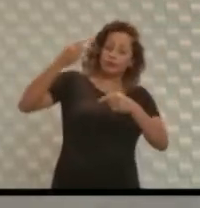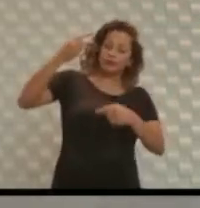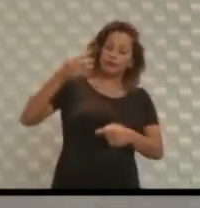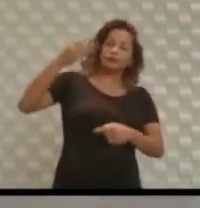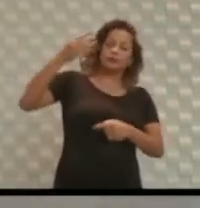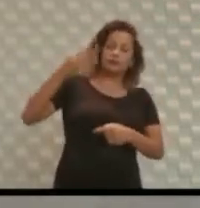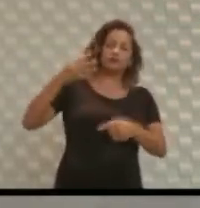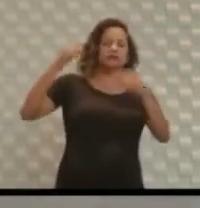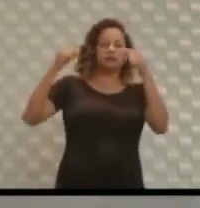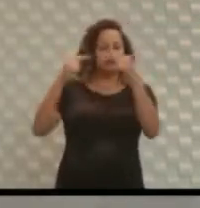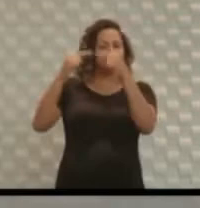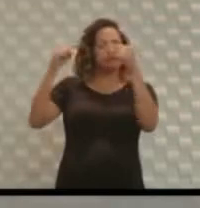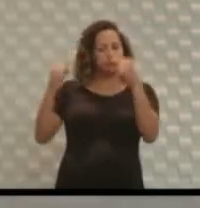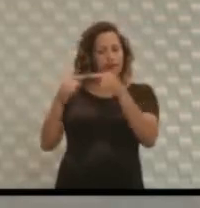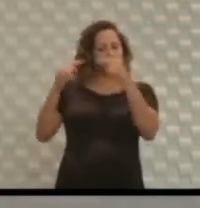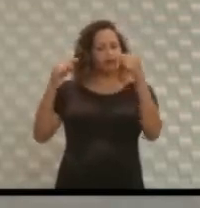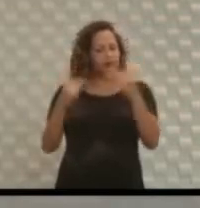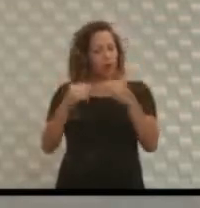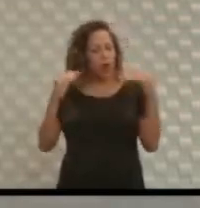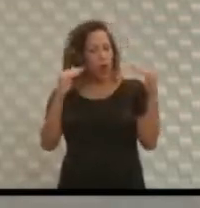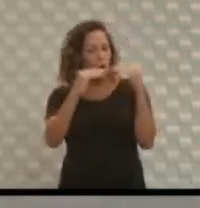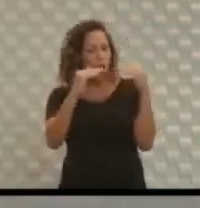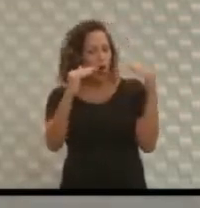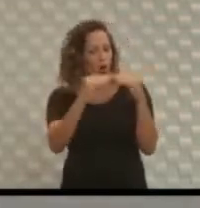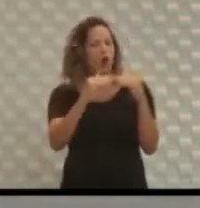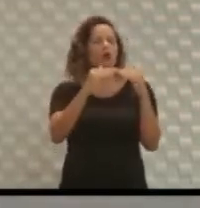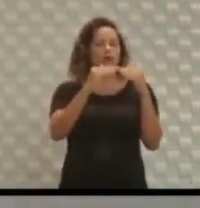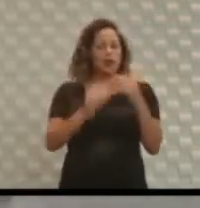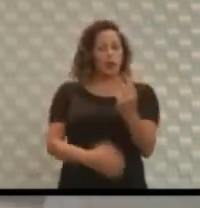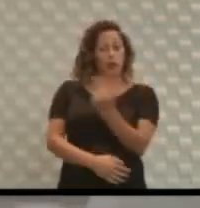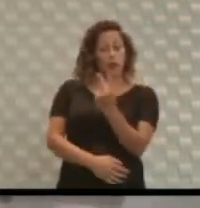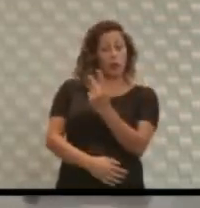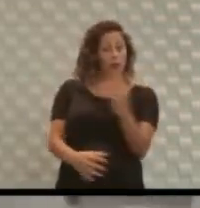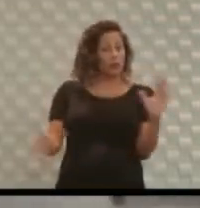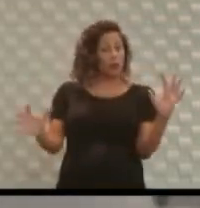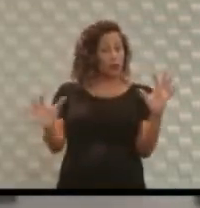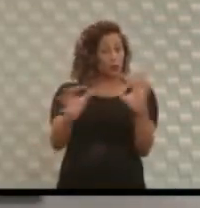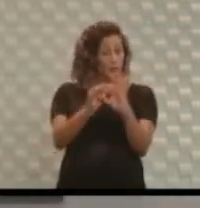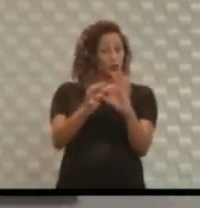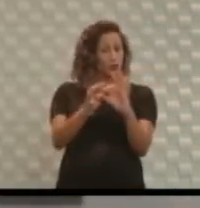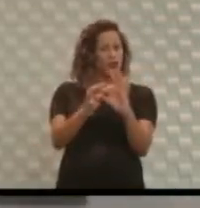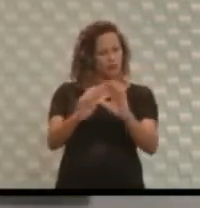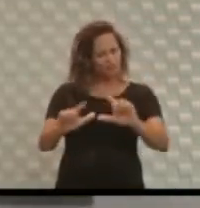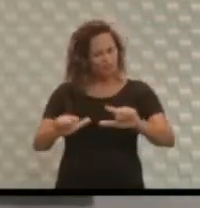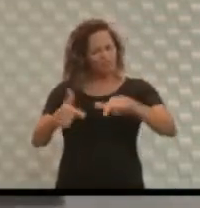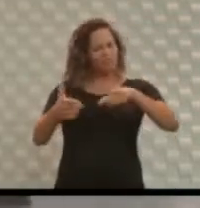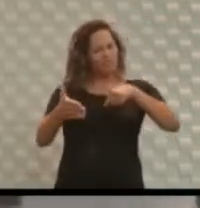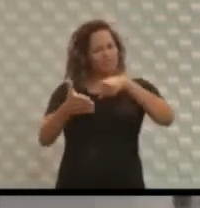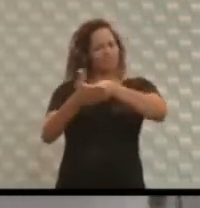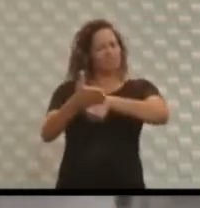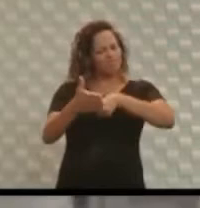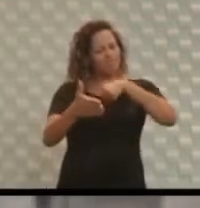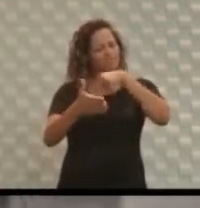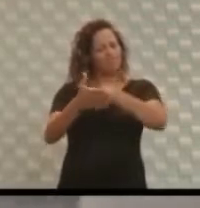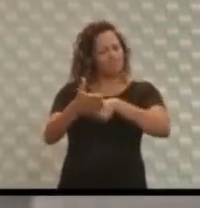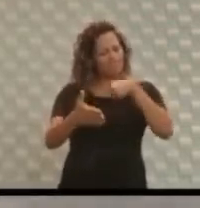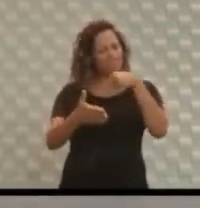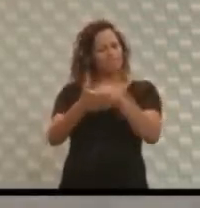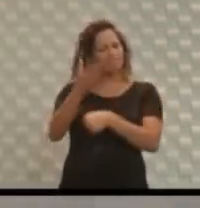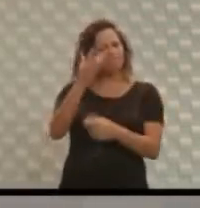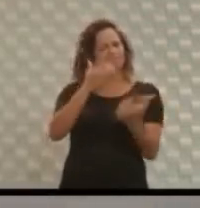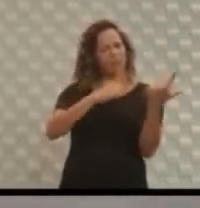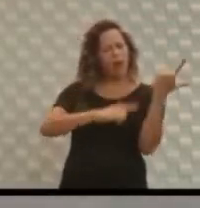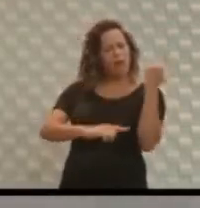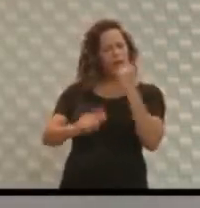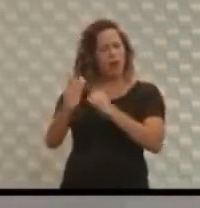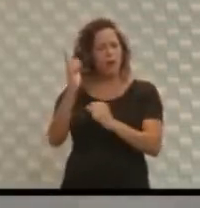estabelecidas e firmes, e os dois juntos trabalham, não é, para que possam conquistar e progredir na vida um